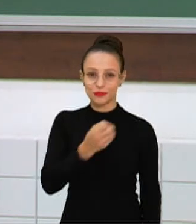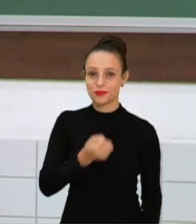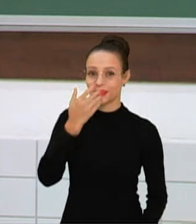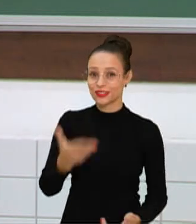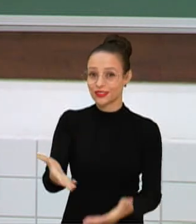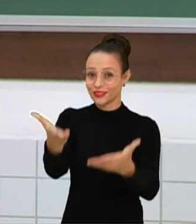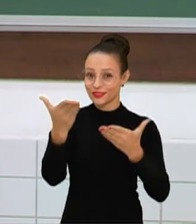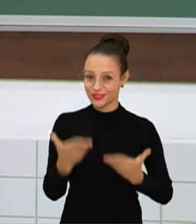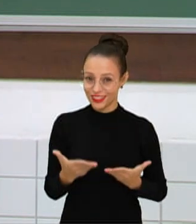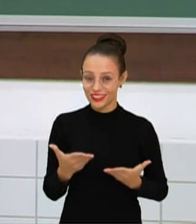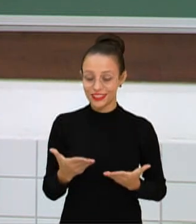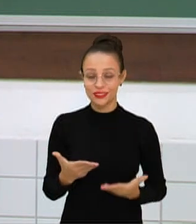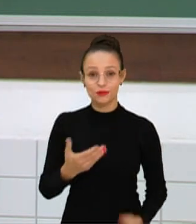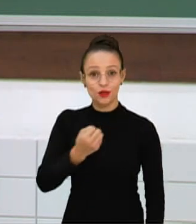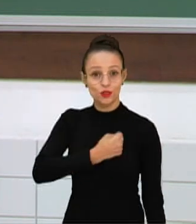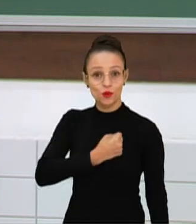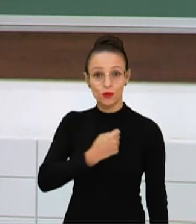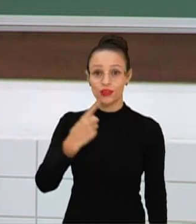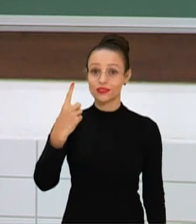Bem-vindos à nossa